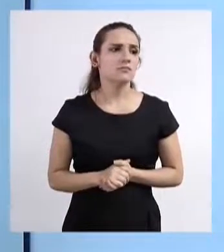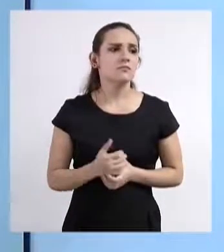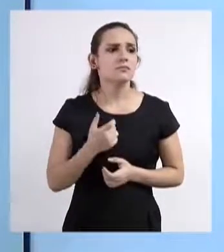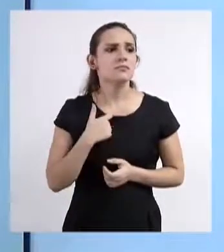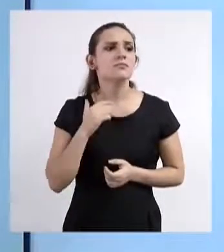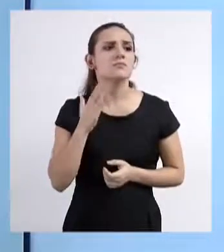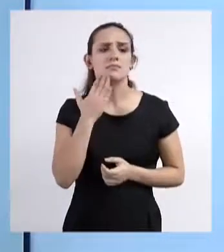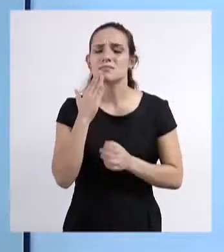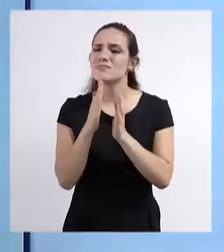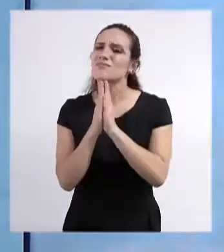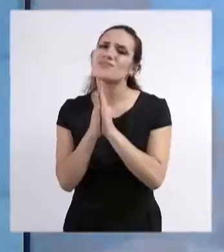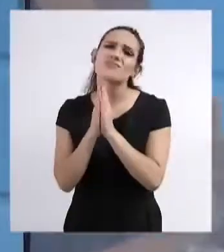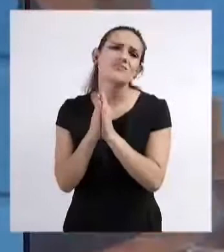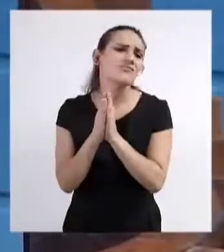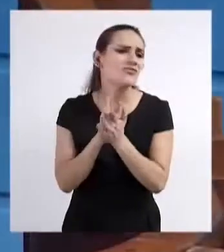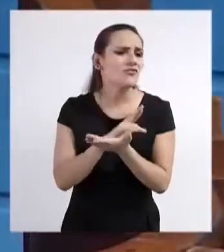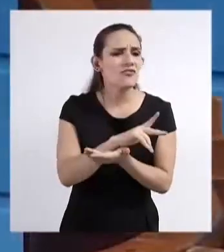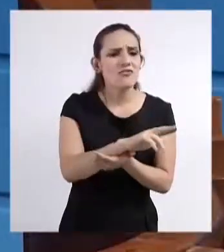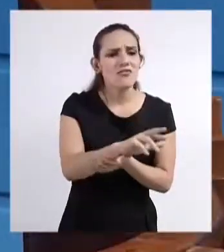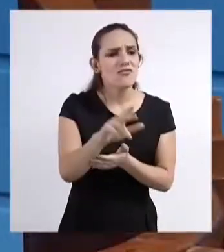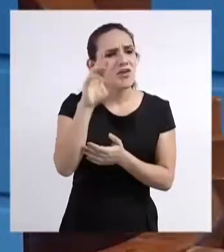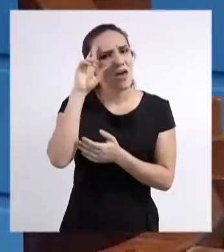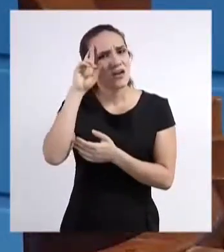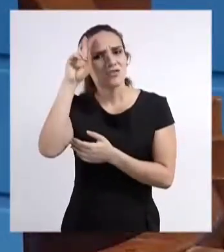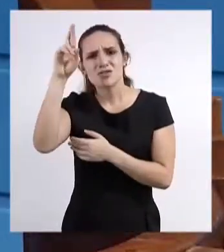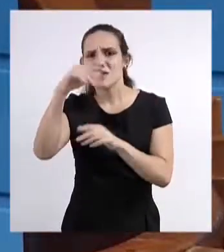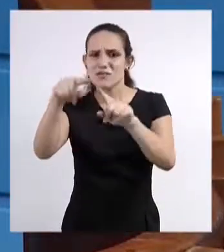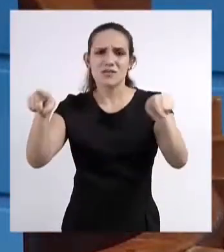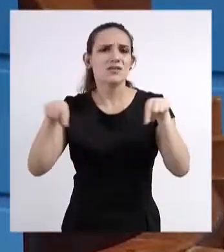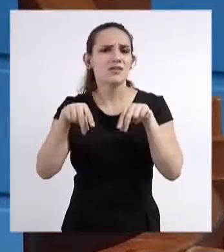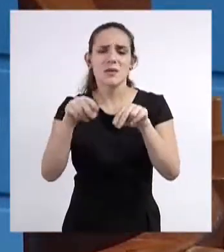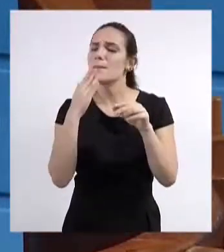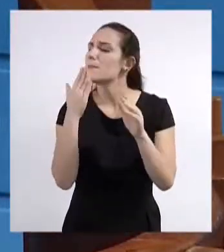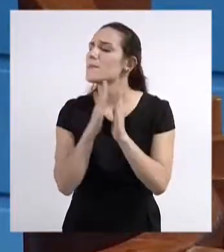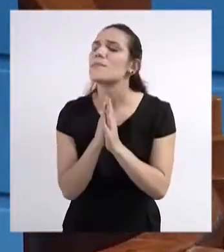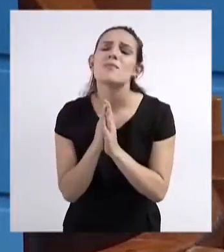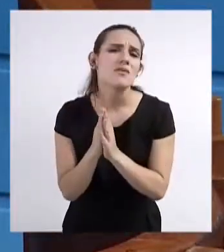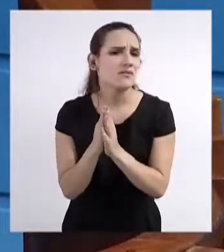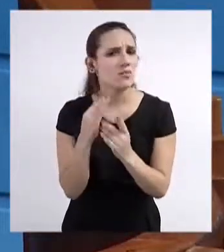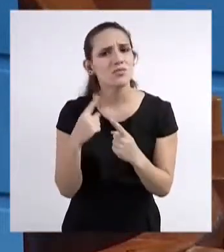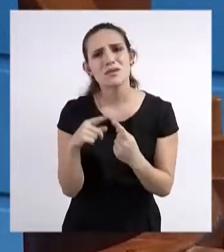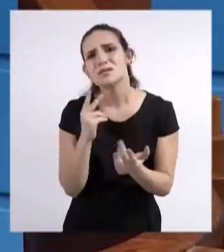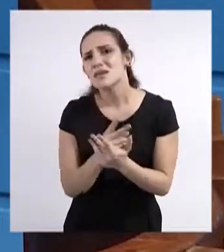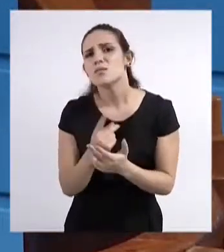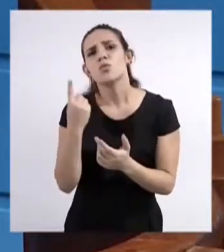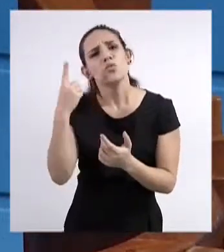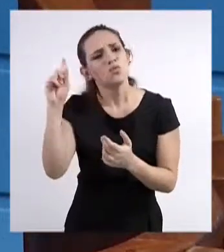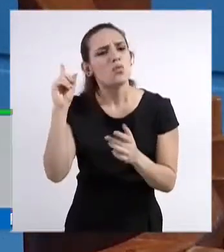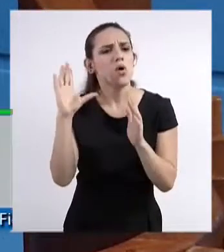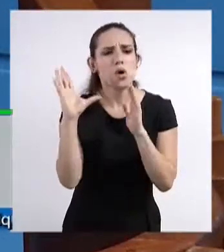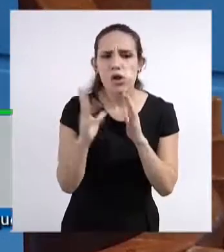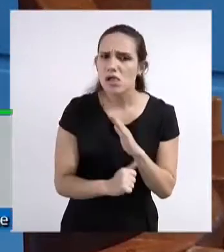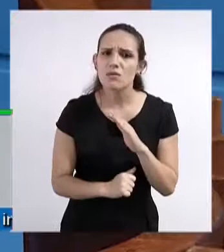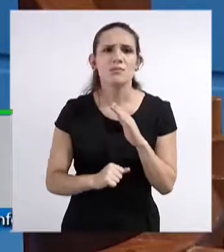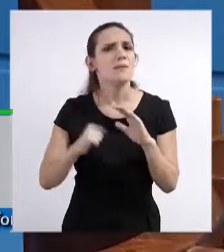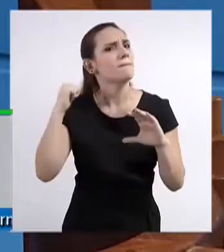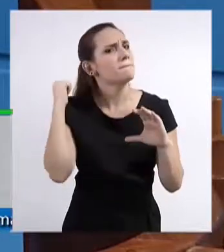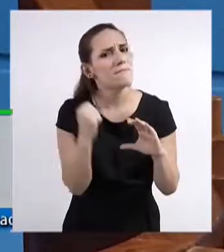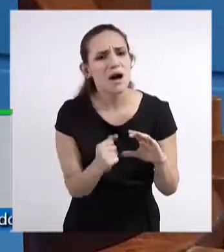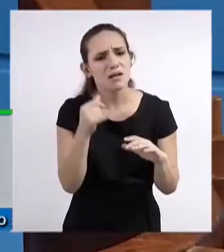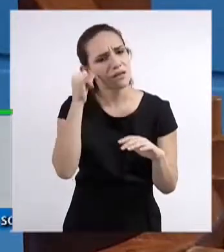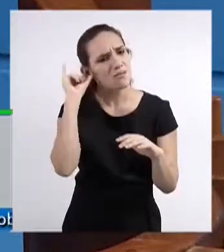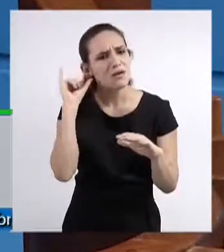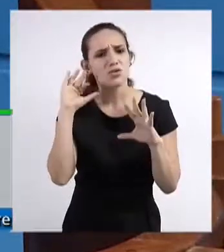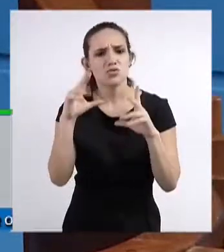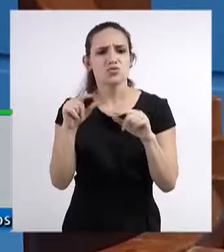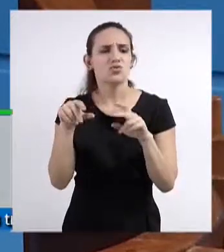produtores rurais. E, segundo eles, toda semana existe ao menos um caso de furto e abate de gado nas fazendas